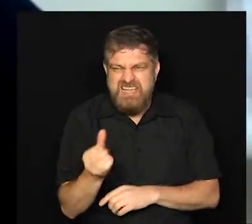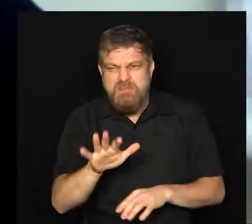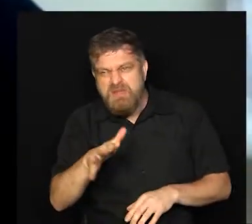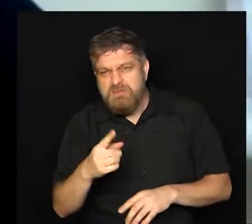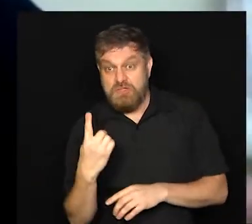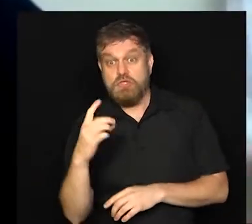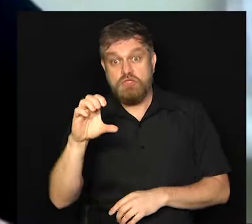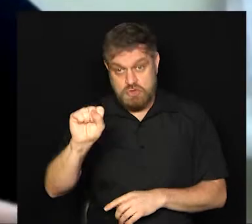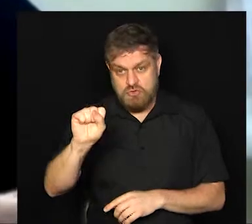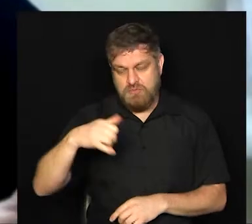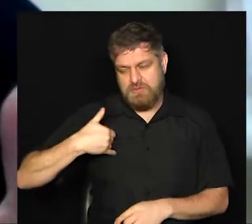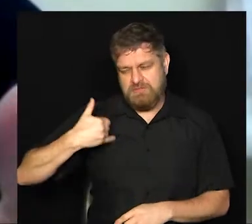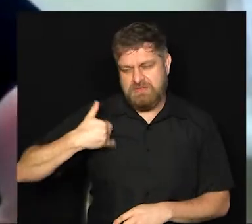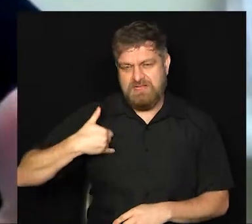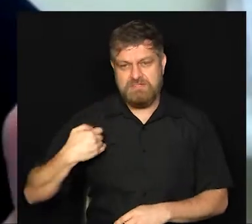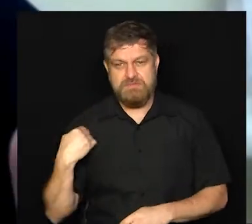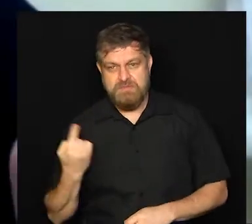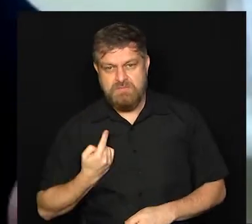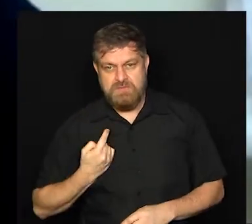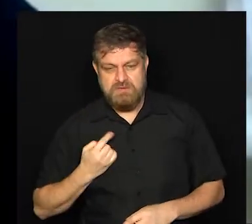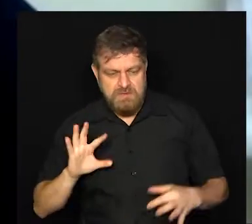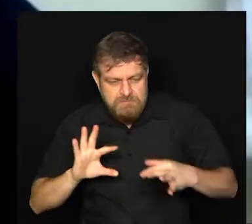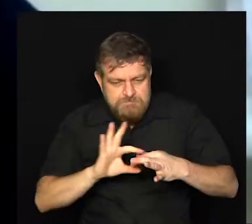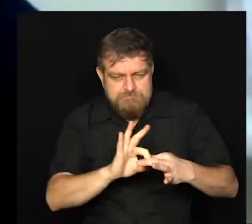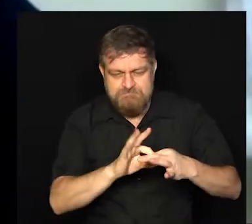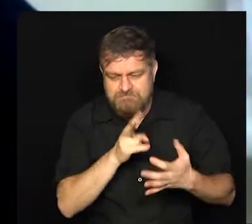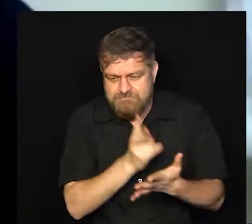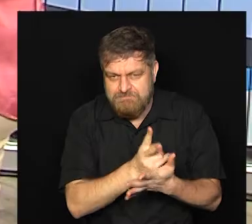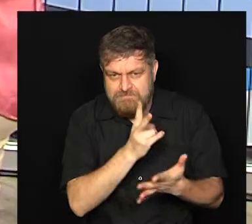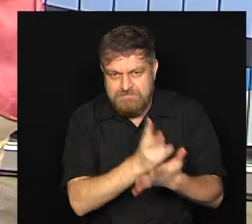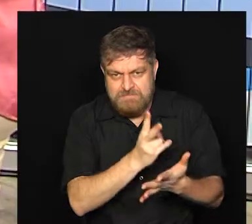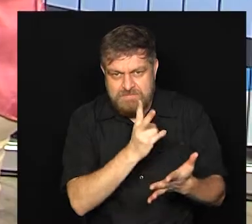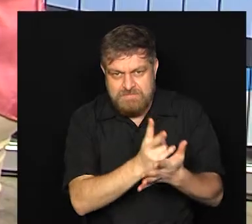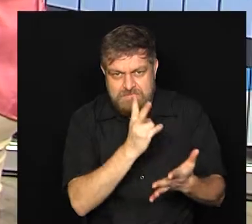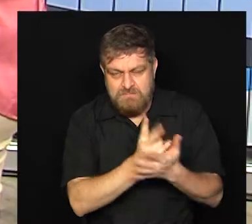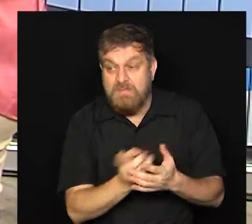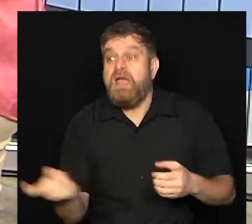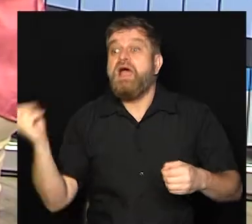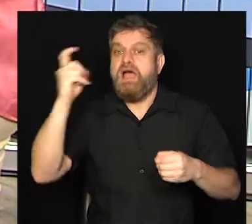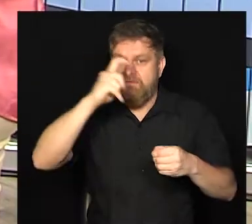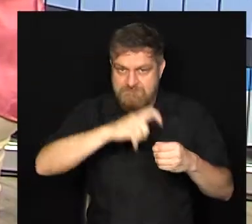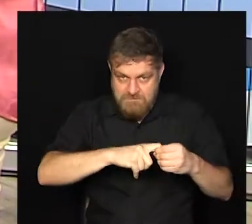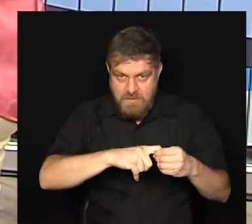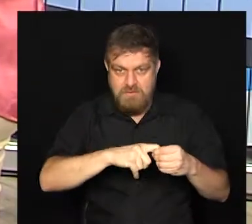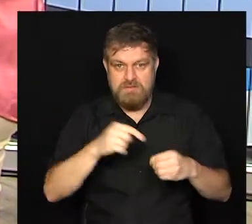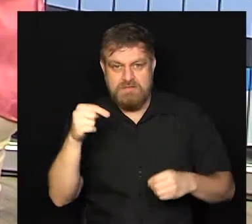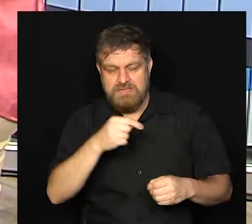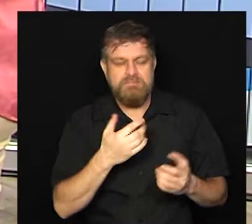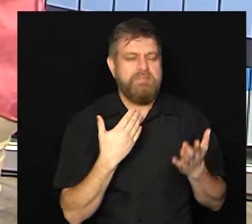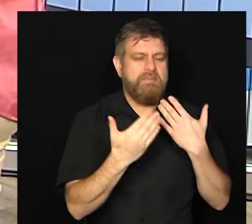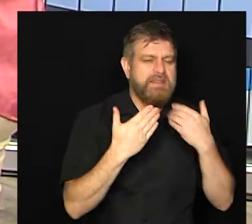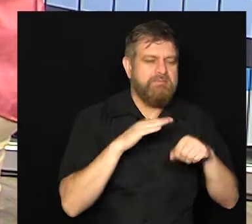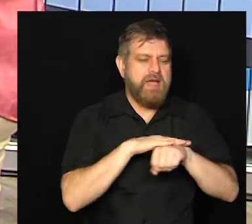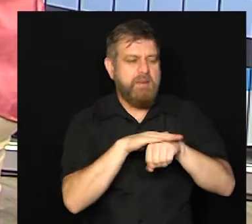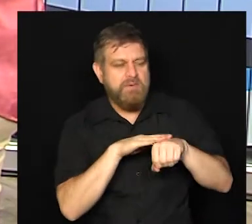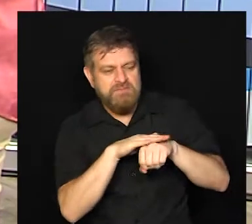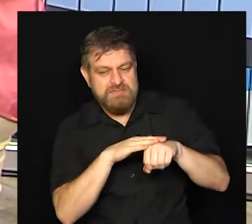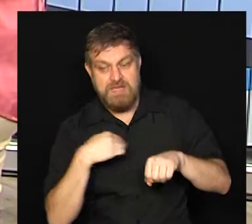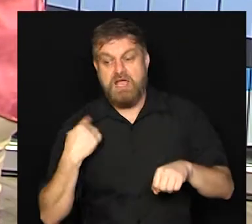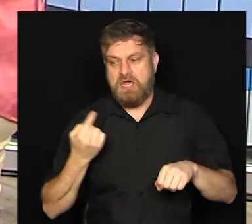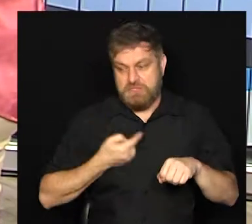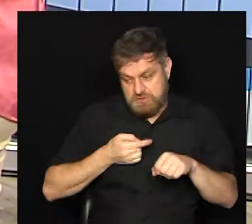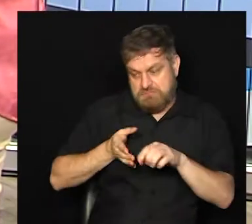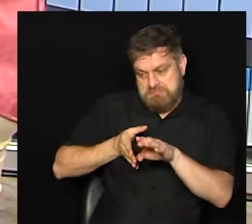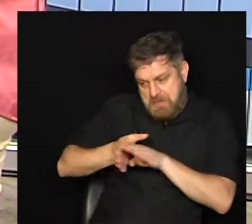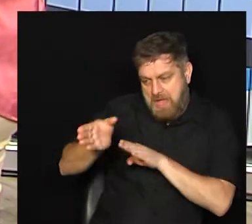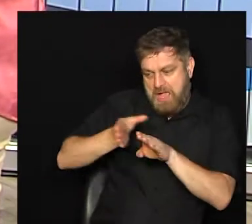vínculo com a organização continua sendo muito forte e eles voltam para conversar, para pedir conselhos,